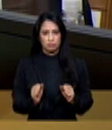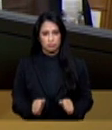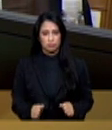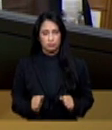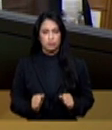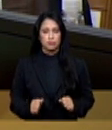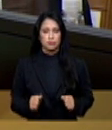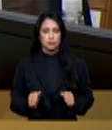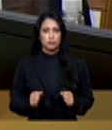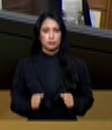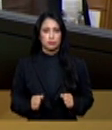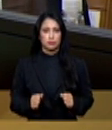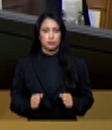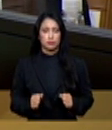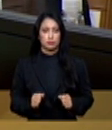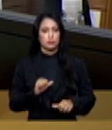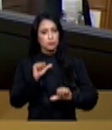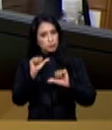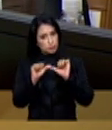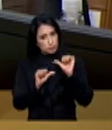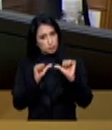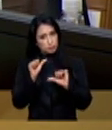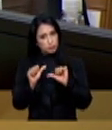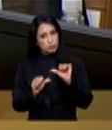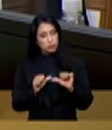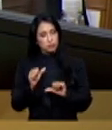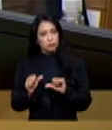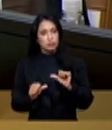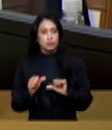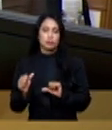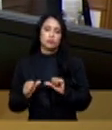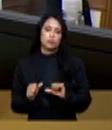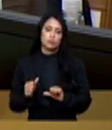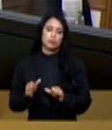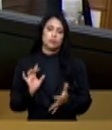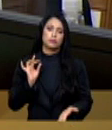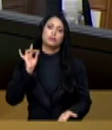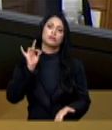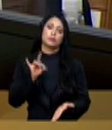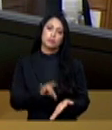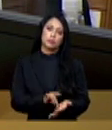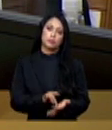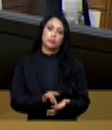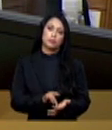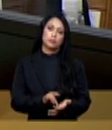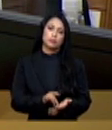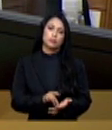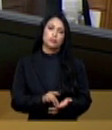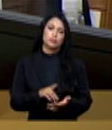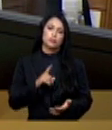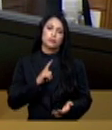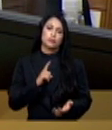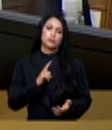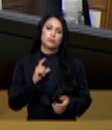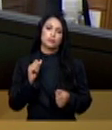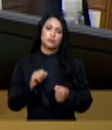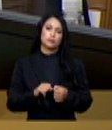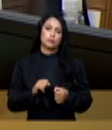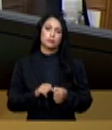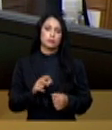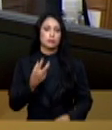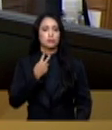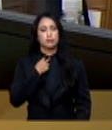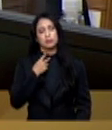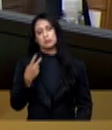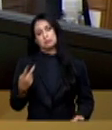efetivamente ser modificados no curso de sua validade vigência esse procedimento